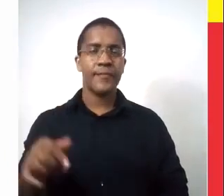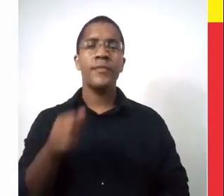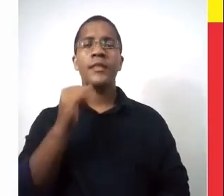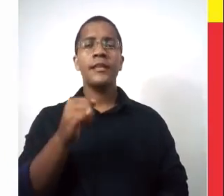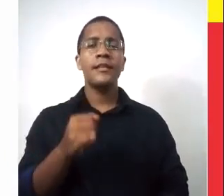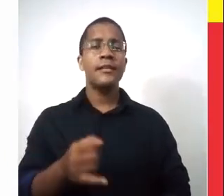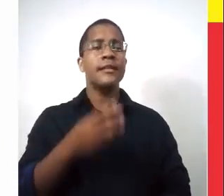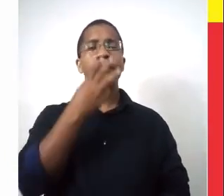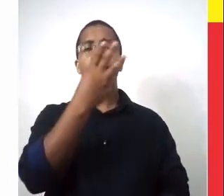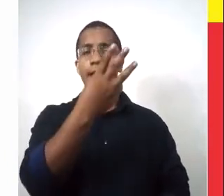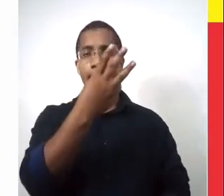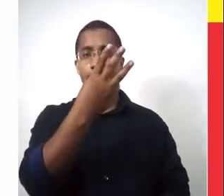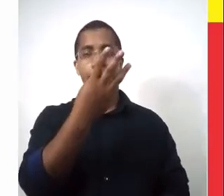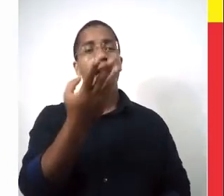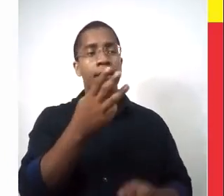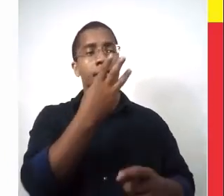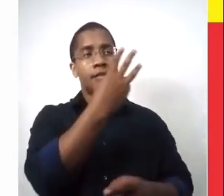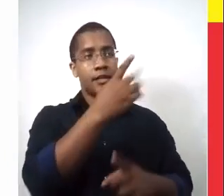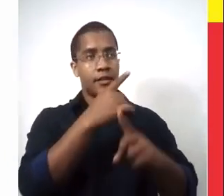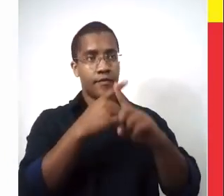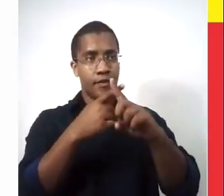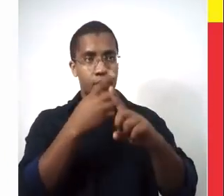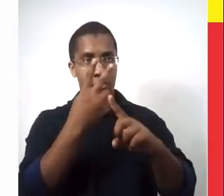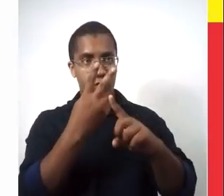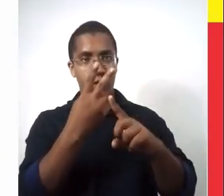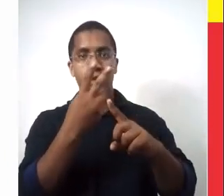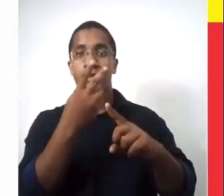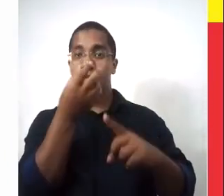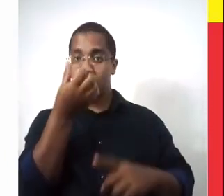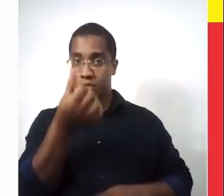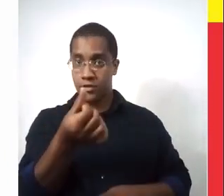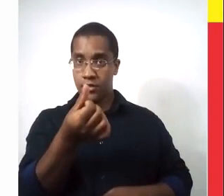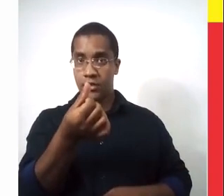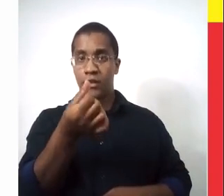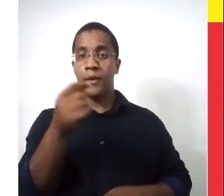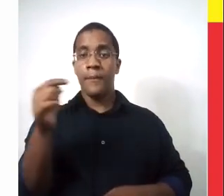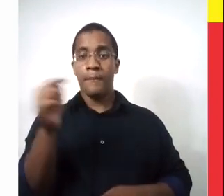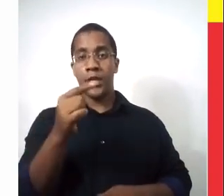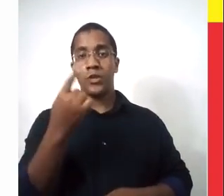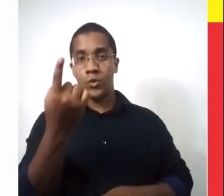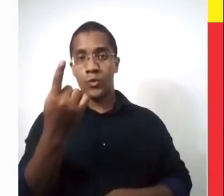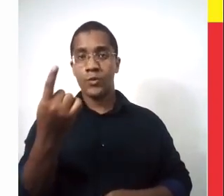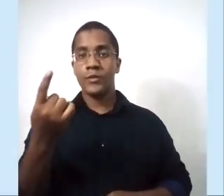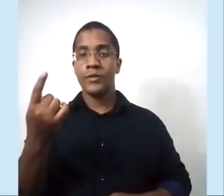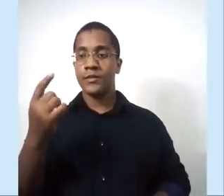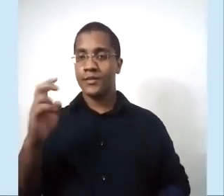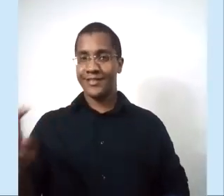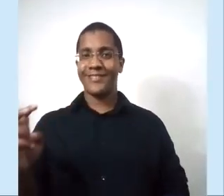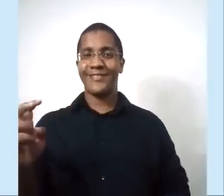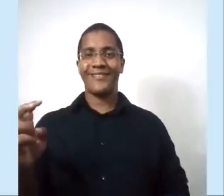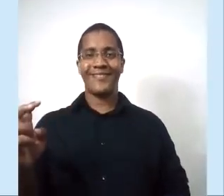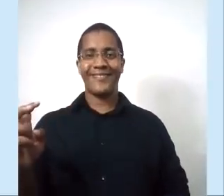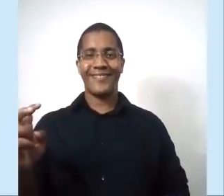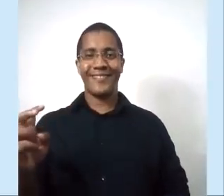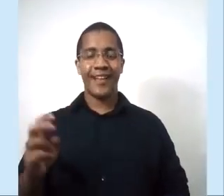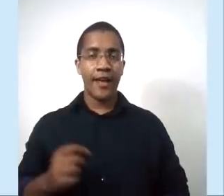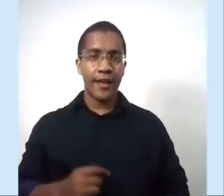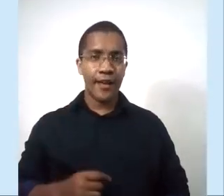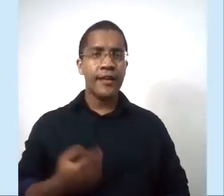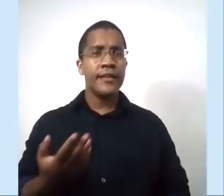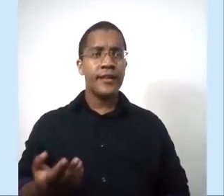processar o dobro de 3, 3 vezes 2, 6, menos 1, 5. Certo? Então, ó, essa